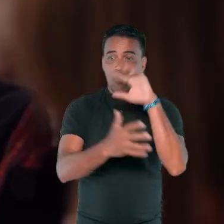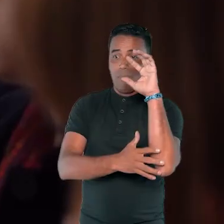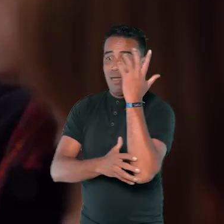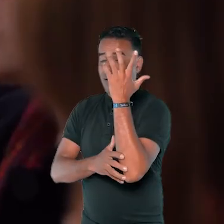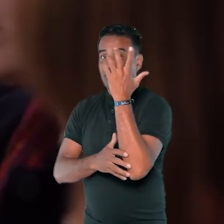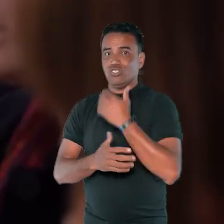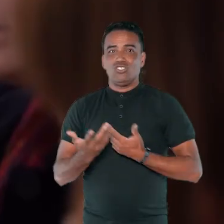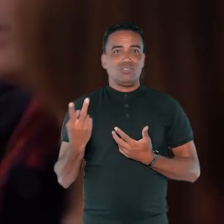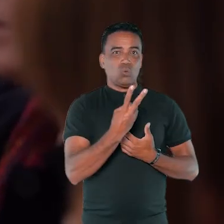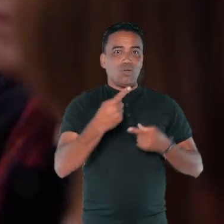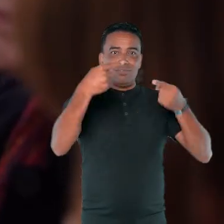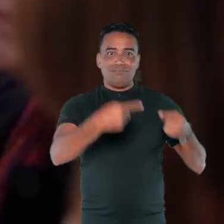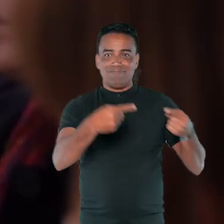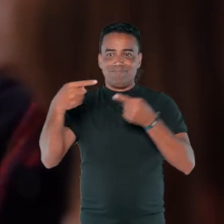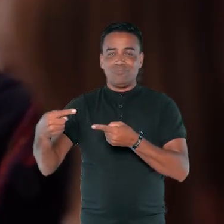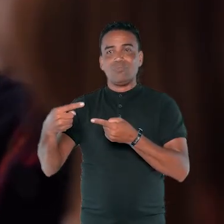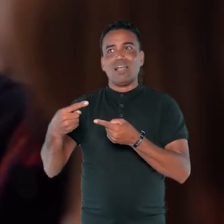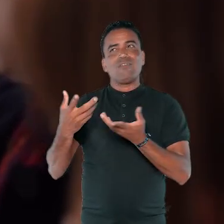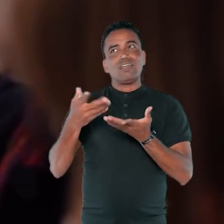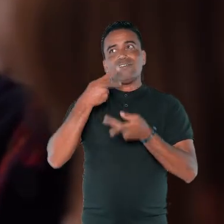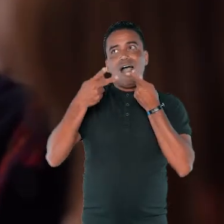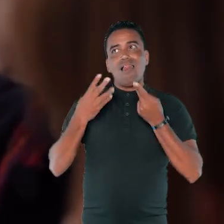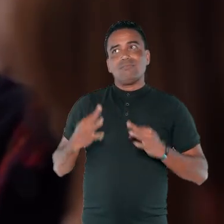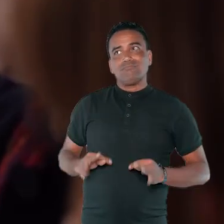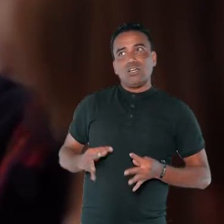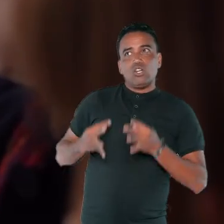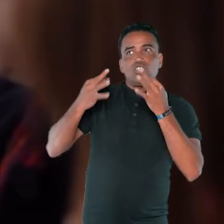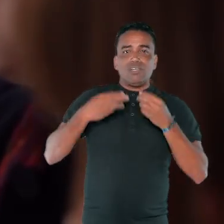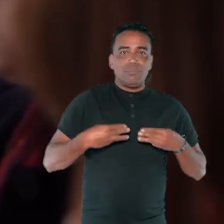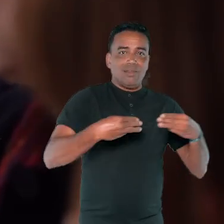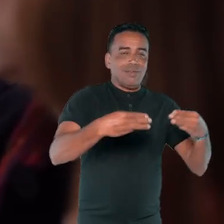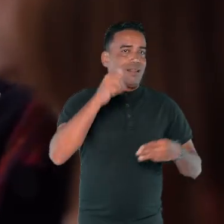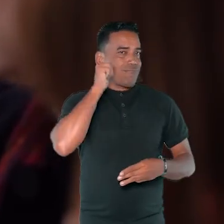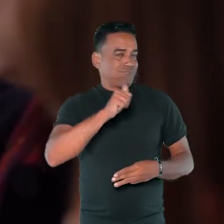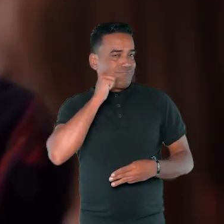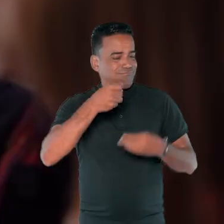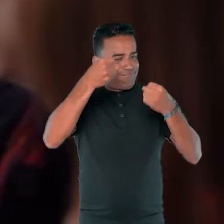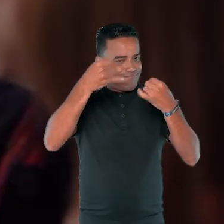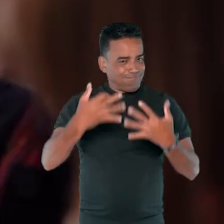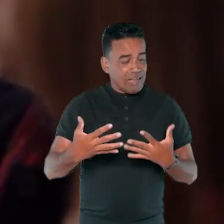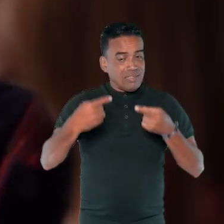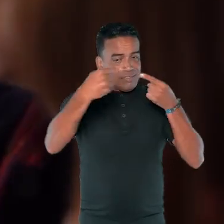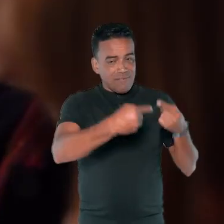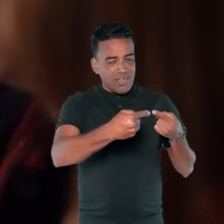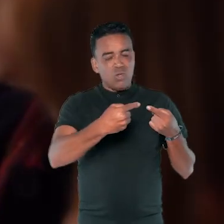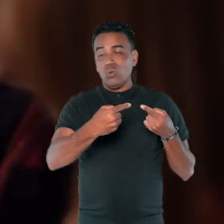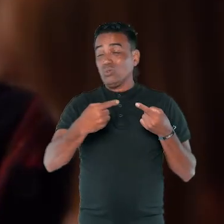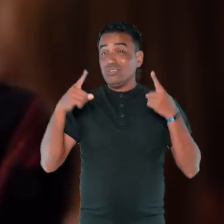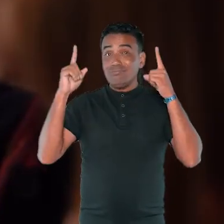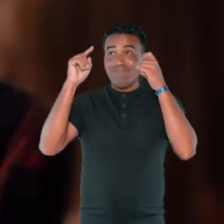você traz da tecnologia, né, que é esse desafio também tão complexo